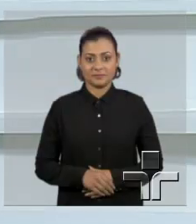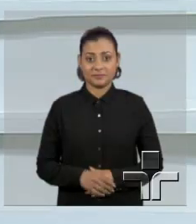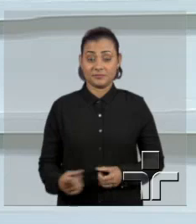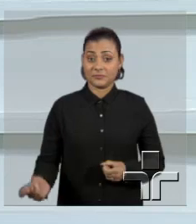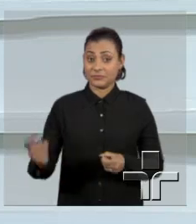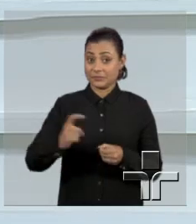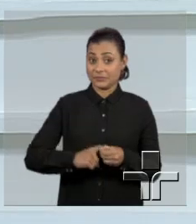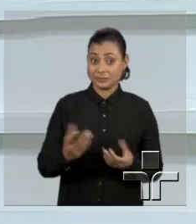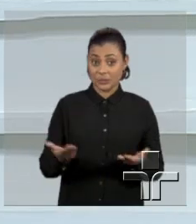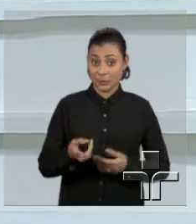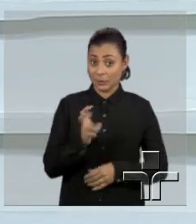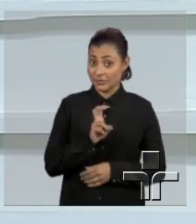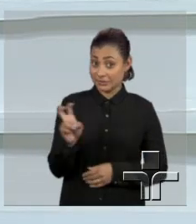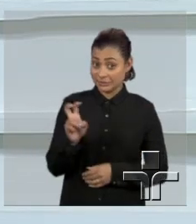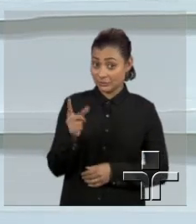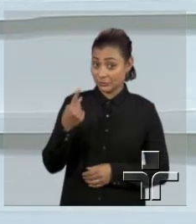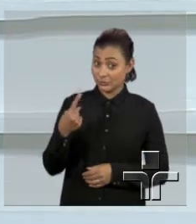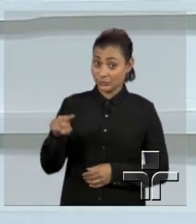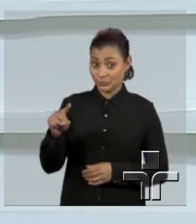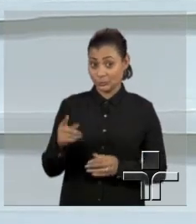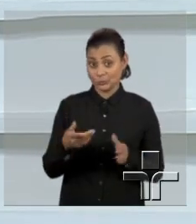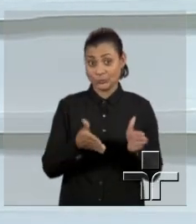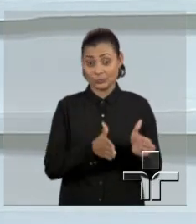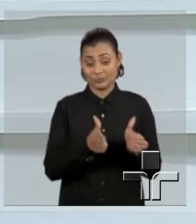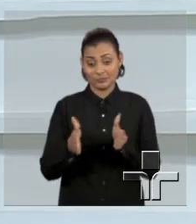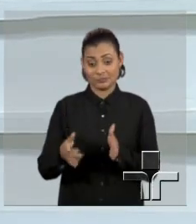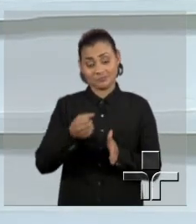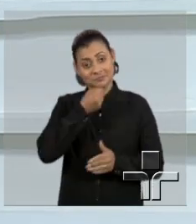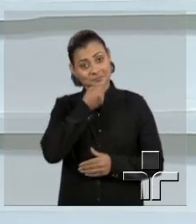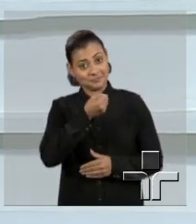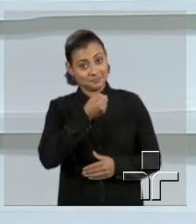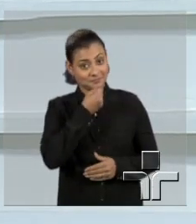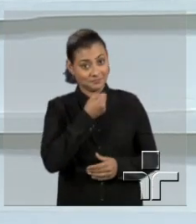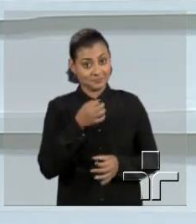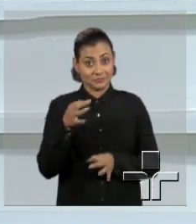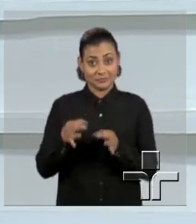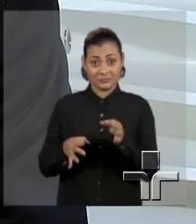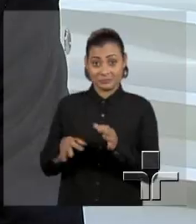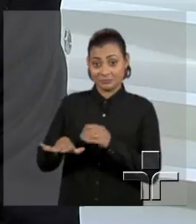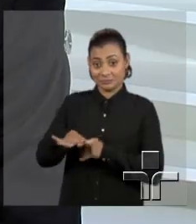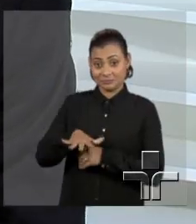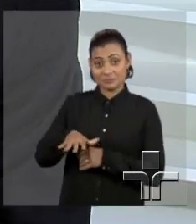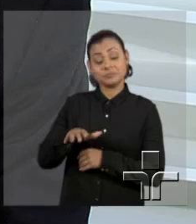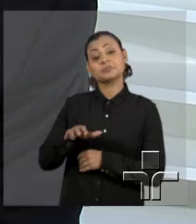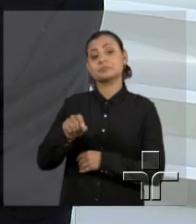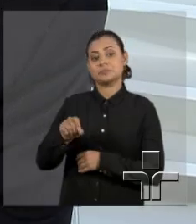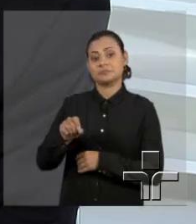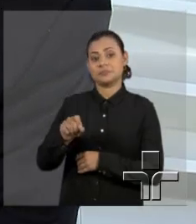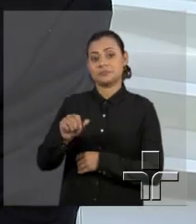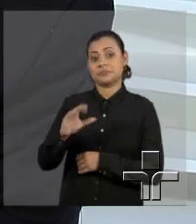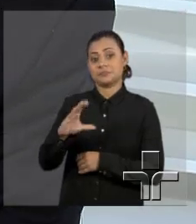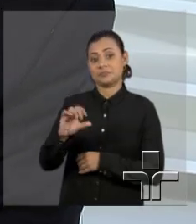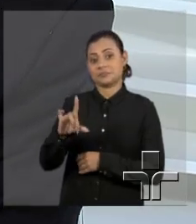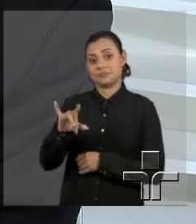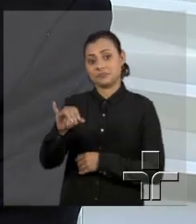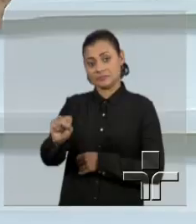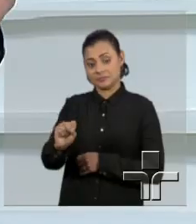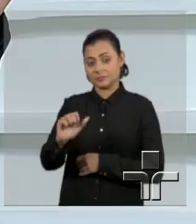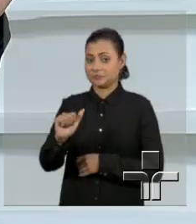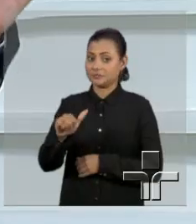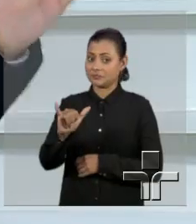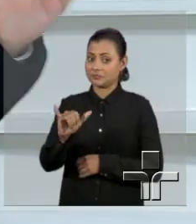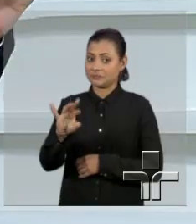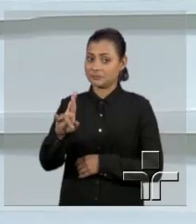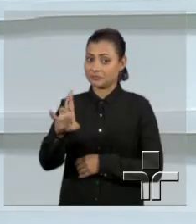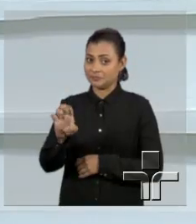Estamos de volta para o 5º e último bloco da entrevista com o jurista Carlos Aires Brito. Antes de